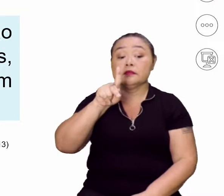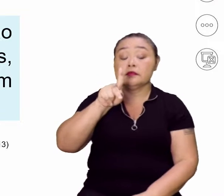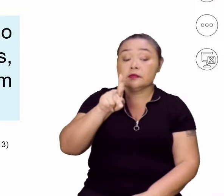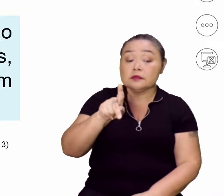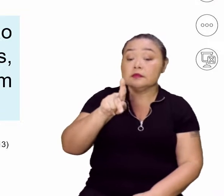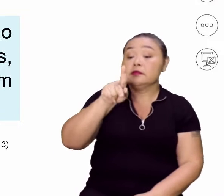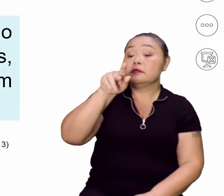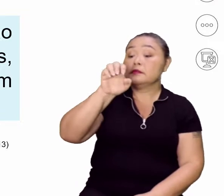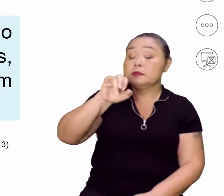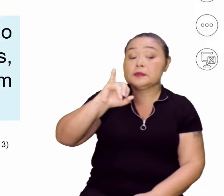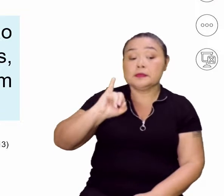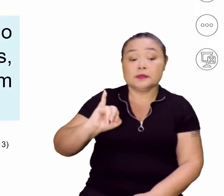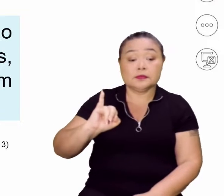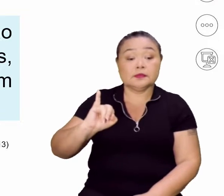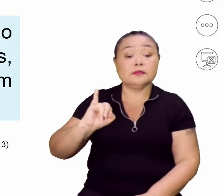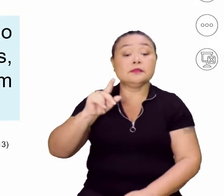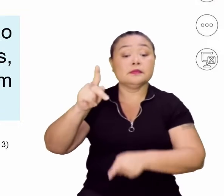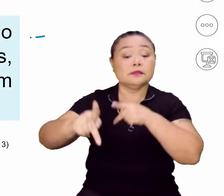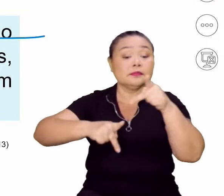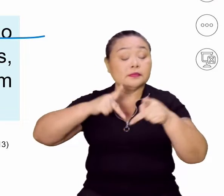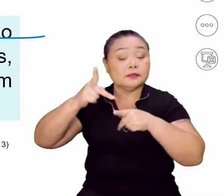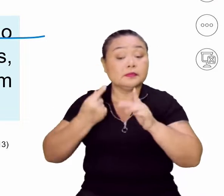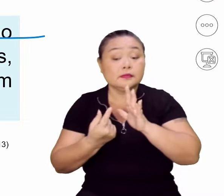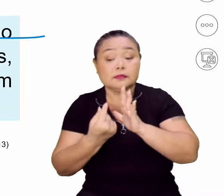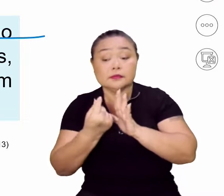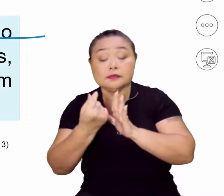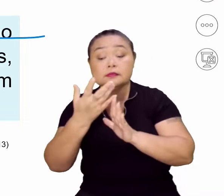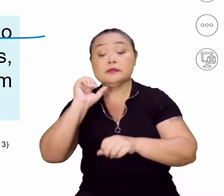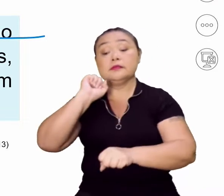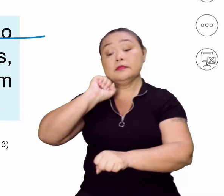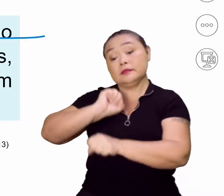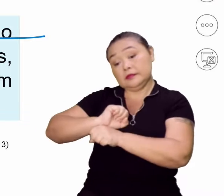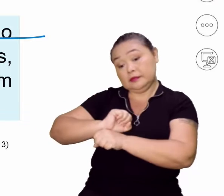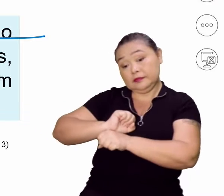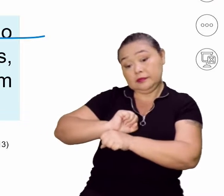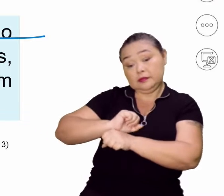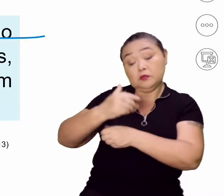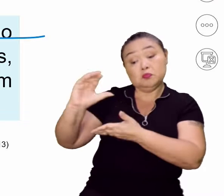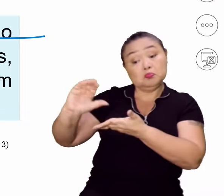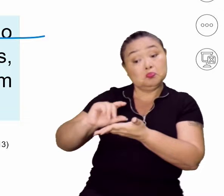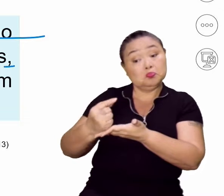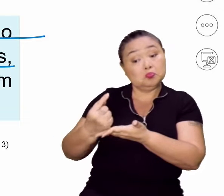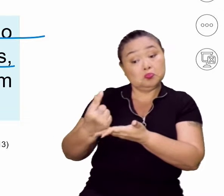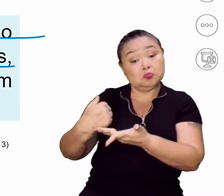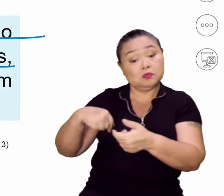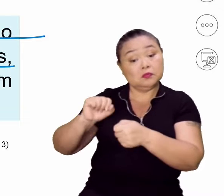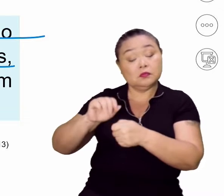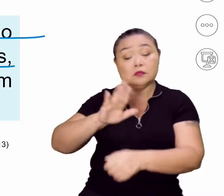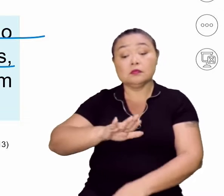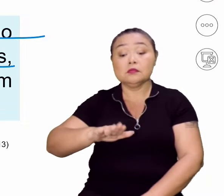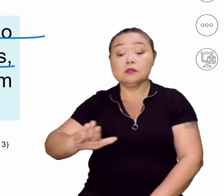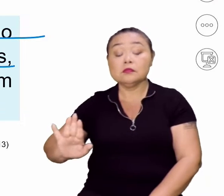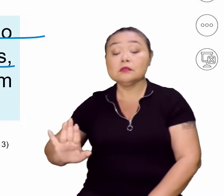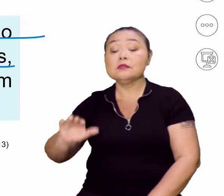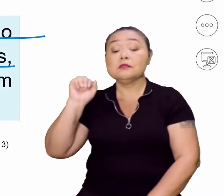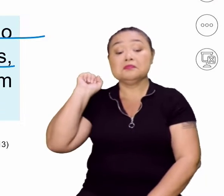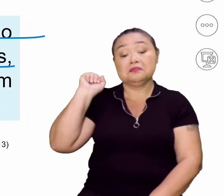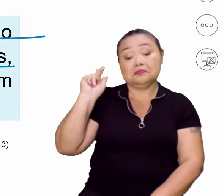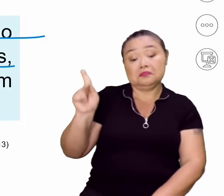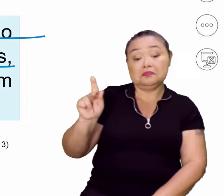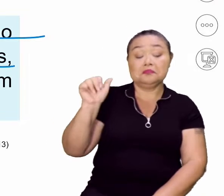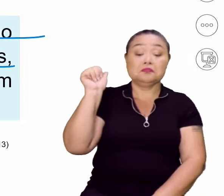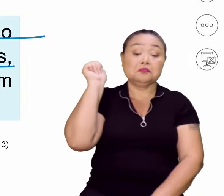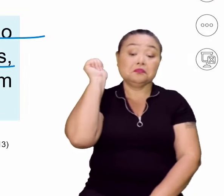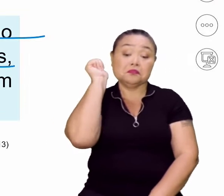população economicamente inativa. Ela não exerce atividade remunerada. São as crianças, os